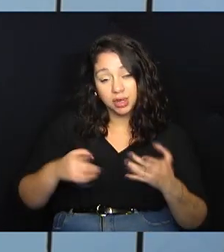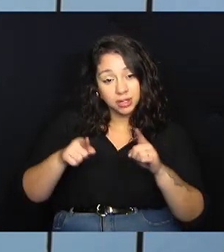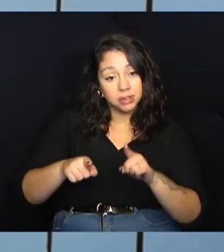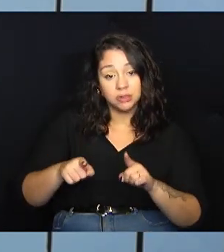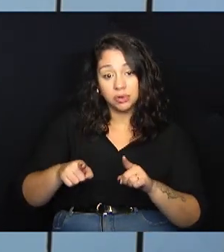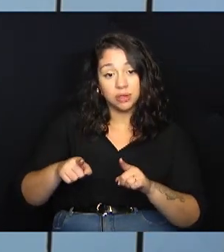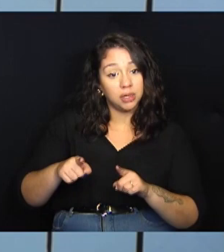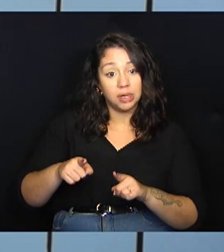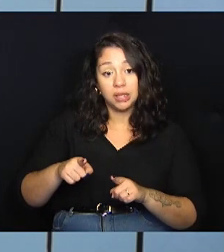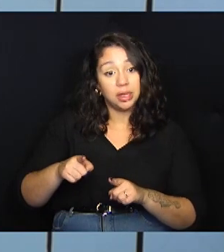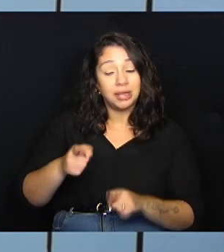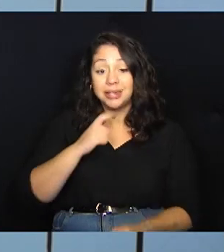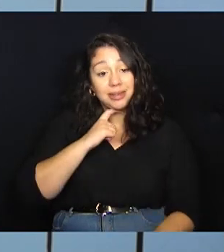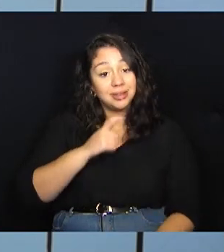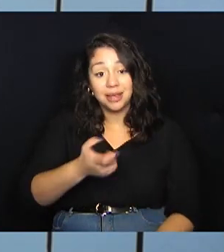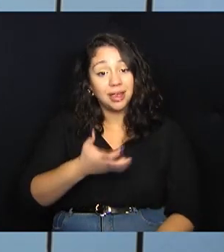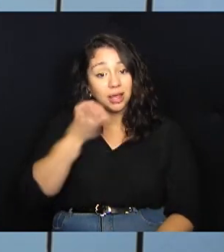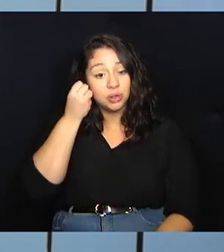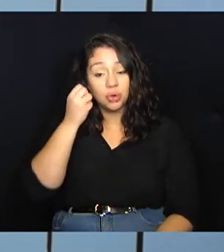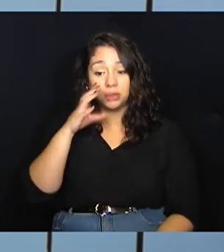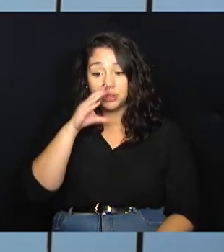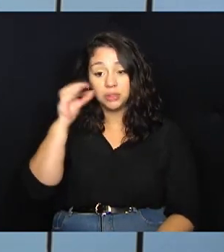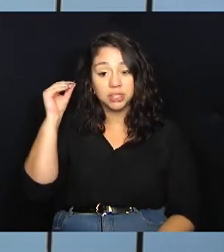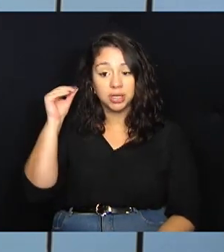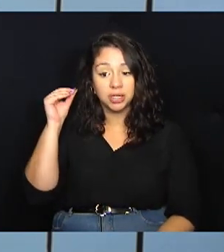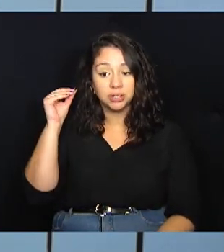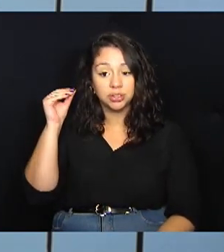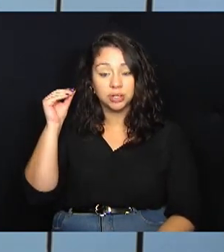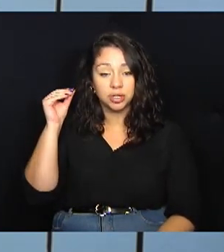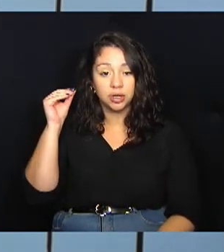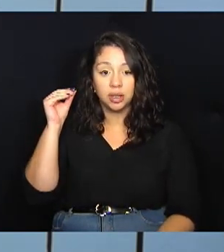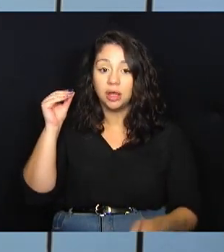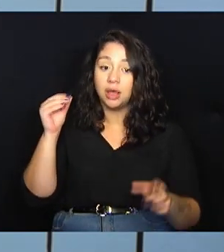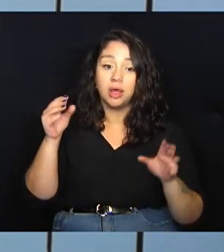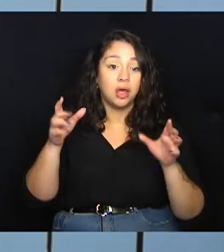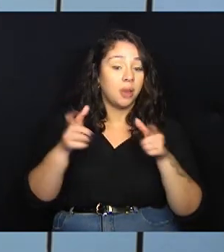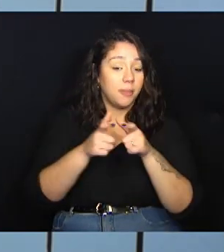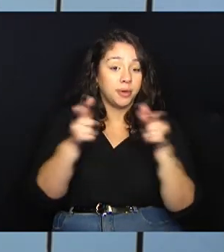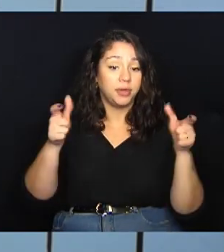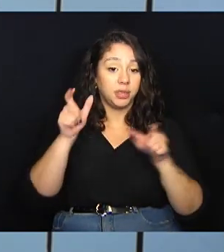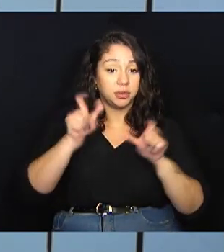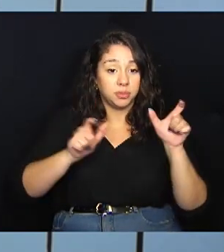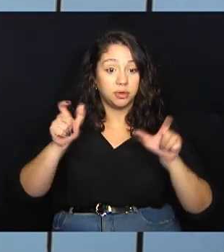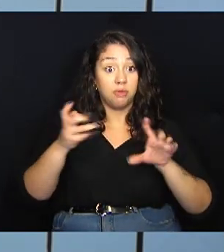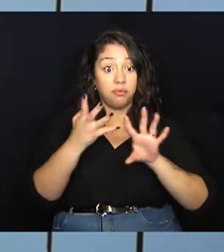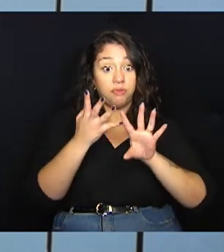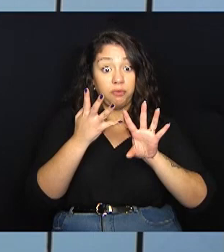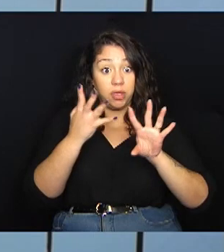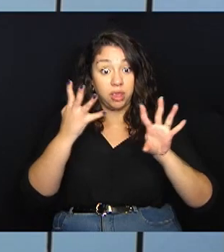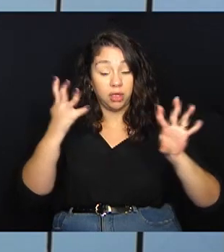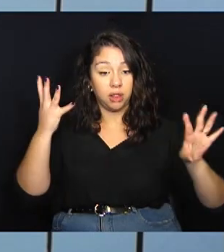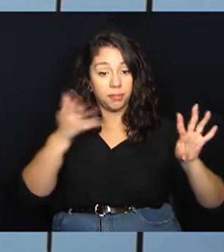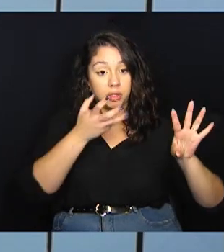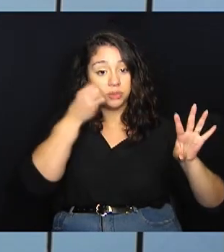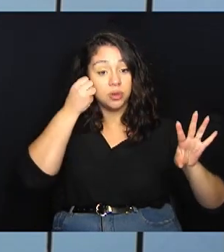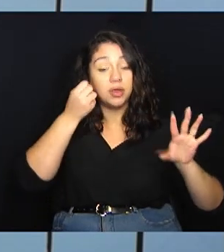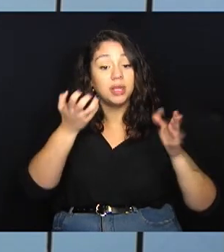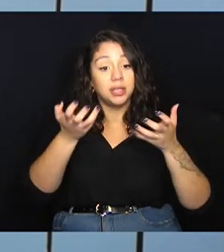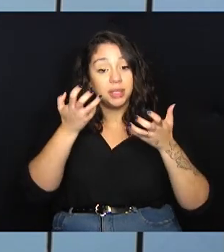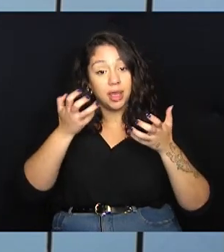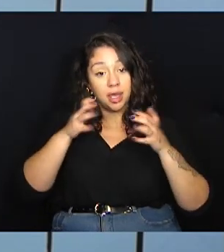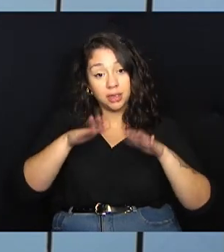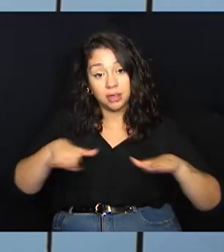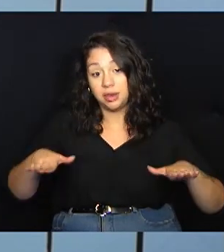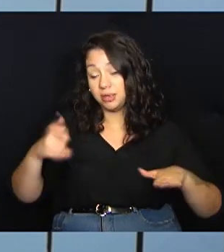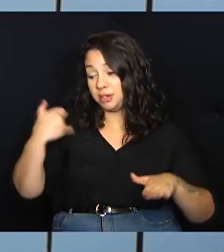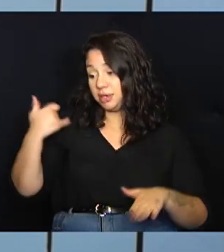adota adolescentes. Aliás, a maior parte das pessoas que estão na fila de adoção, elas querem crianças de 0 a 2